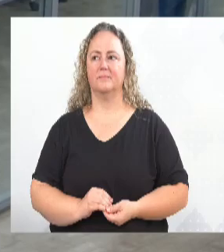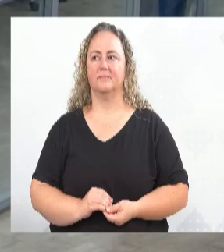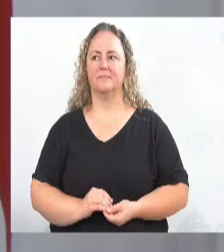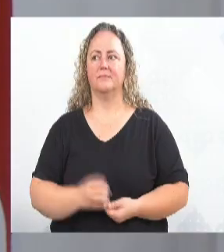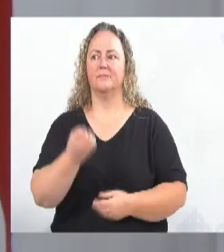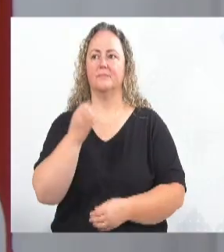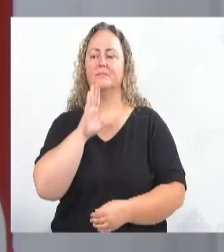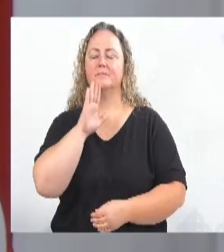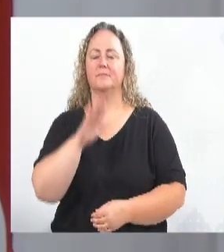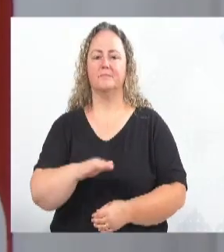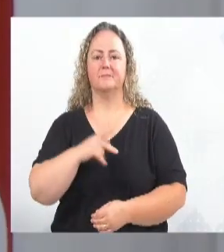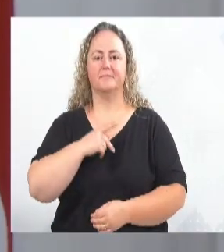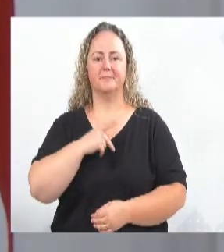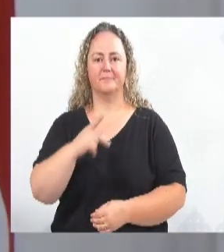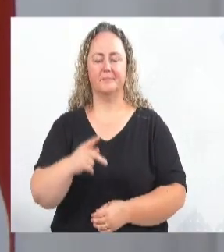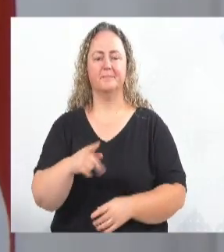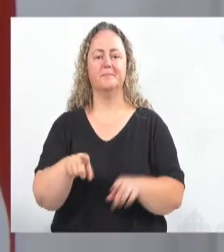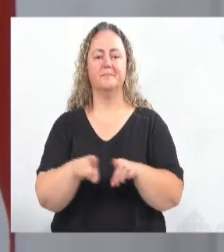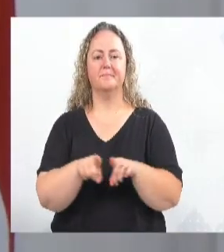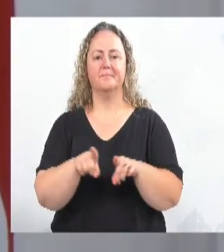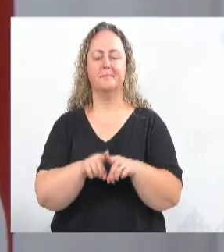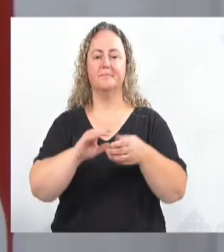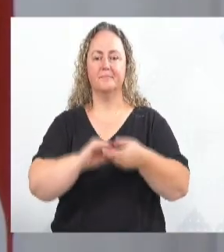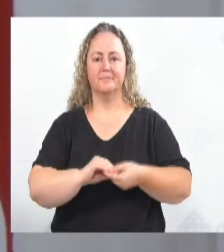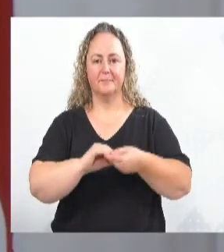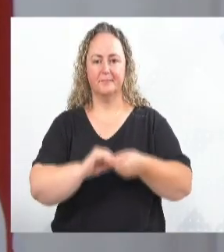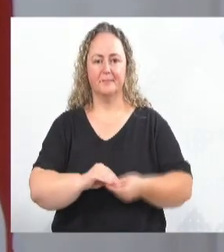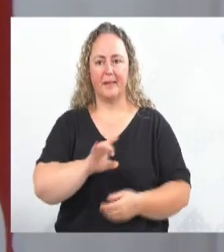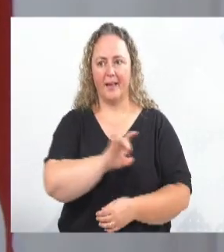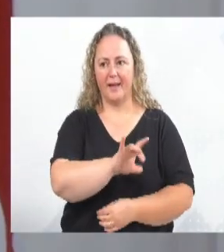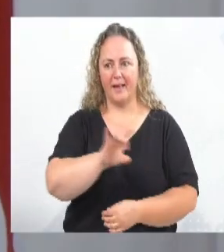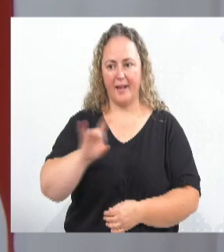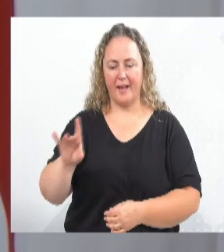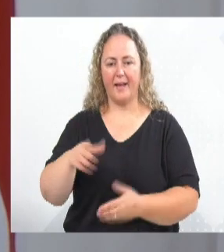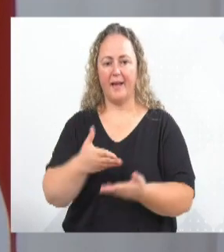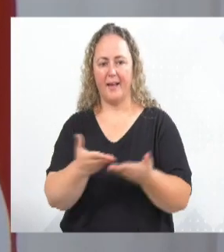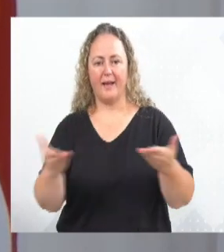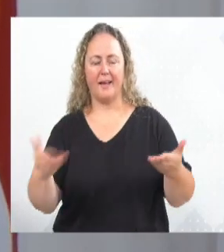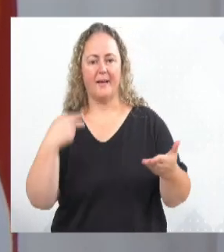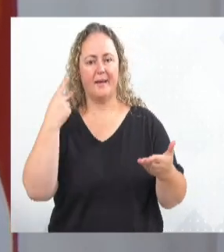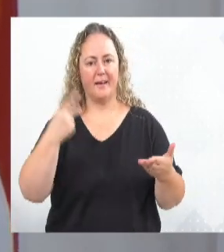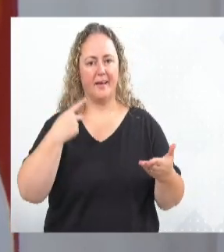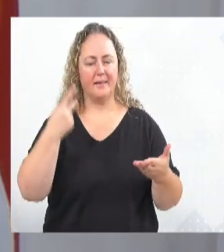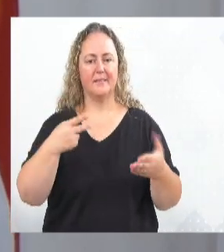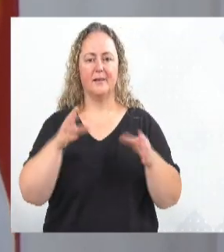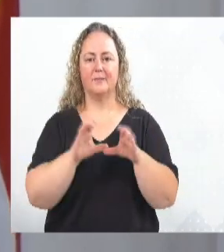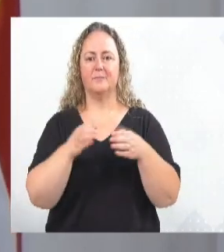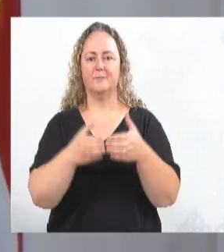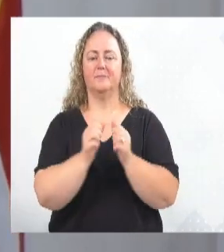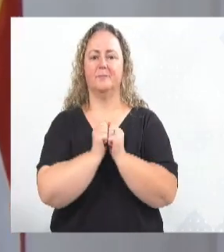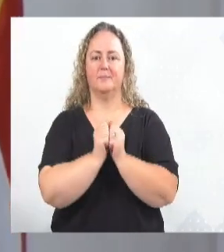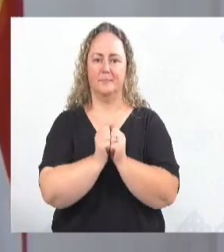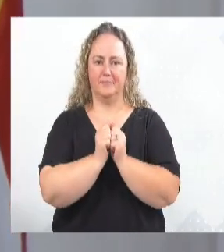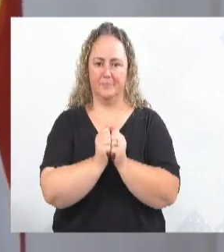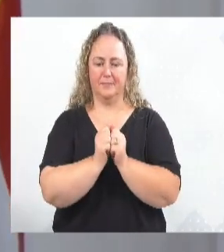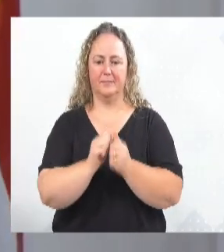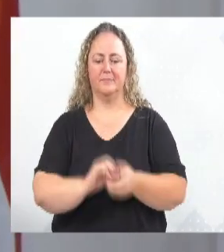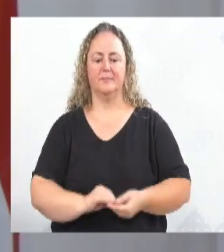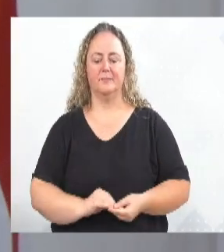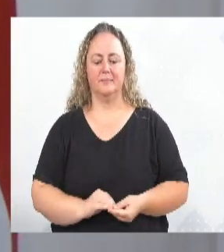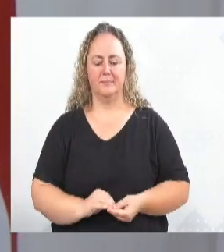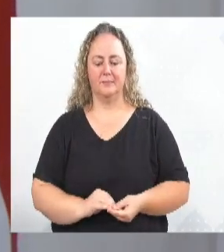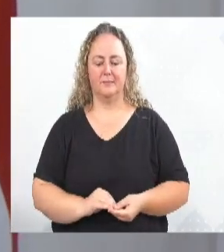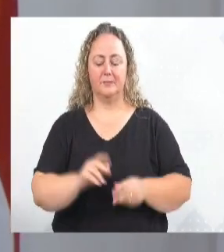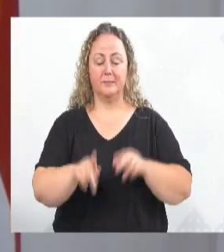Boa tarde, senhor presidente. Em teu nome, cumprimento cada um dos colegas vereadores e meus cumprimentos também à comunidade que nos acompanha. Se tem uma coisa que